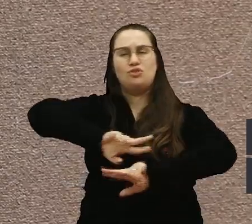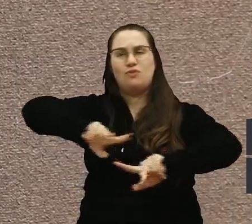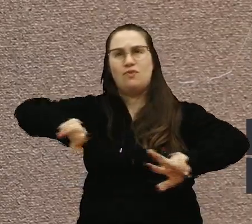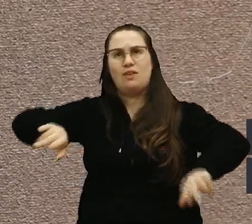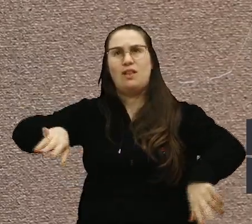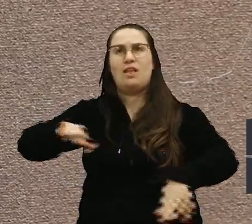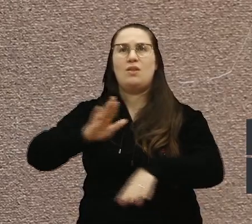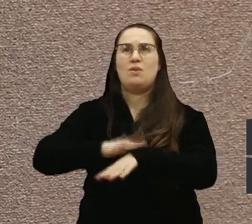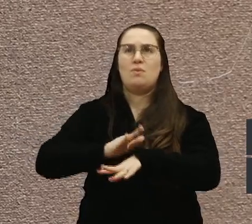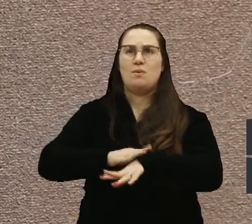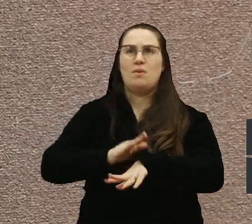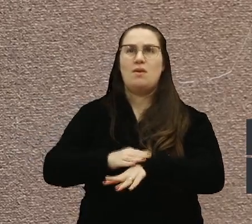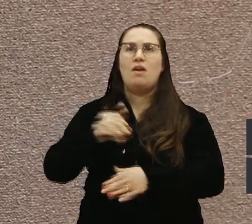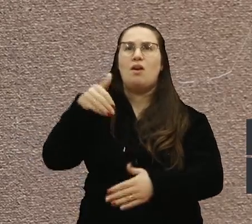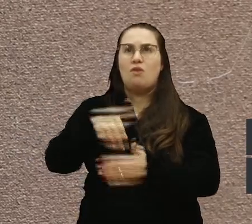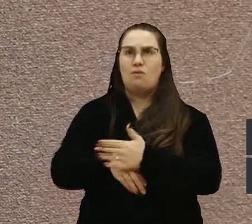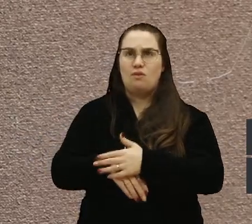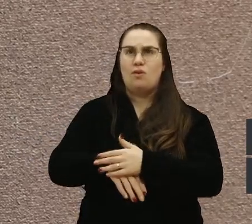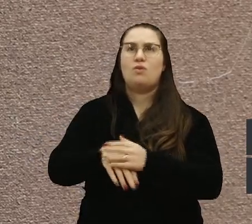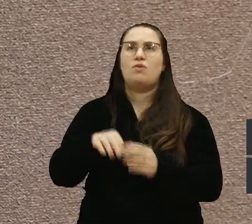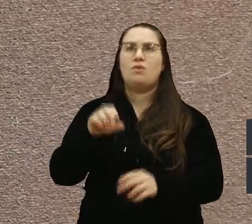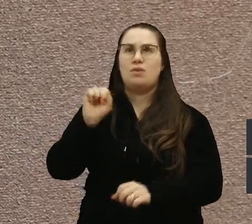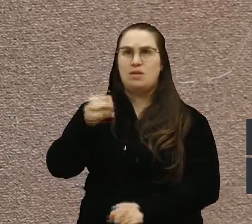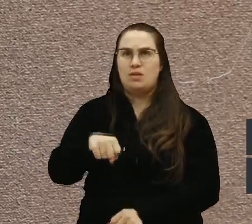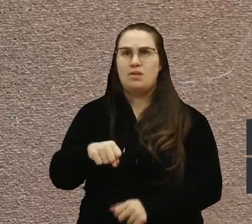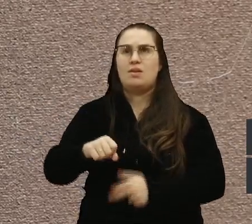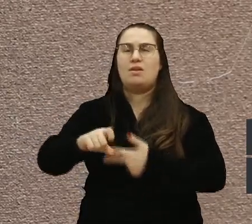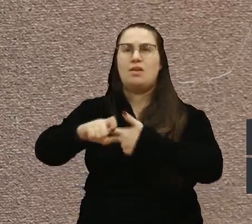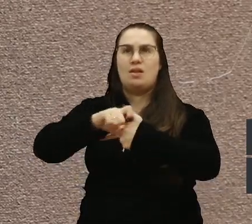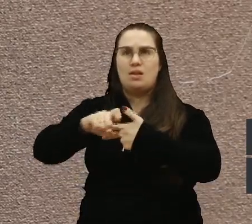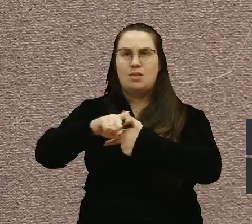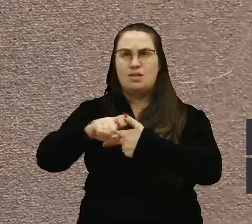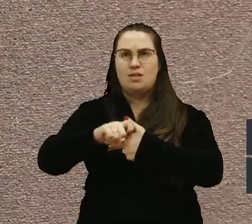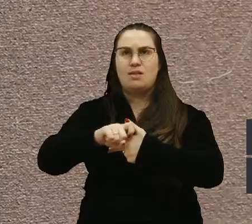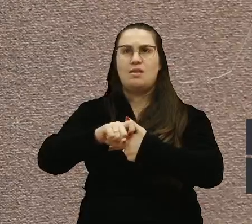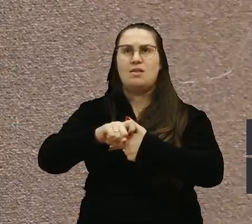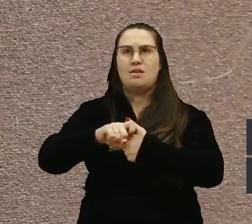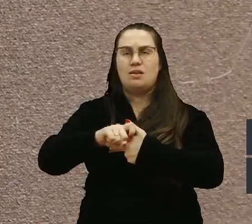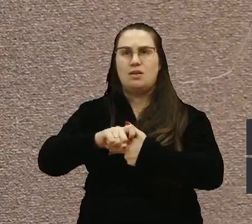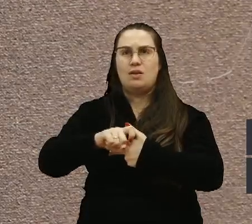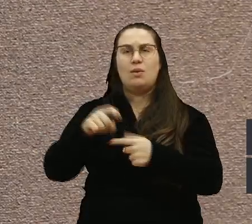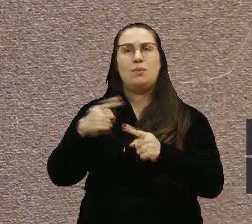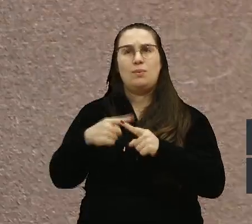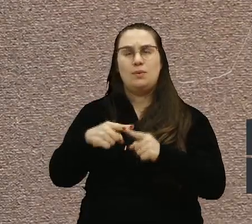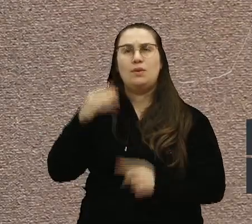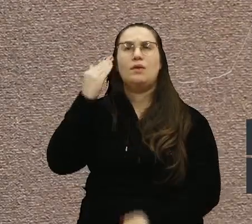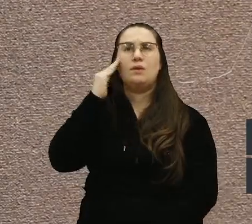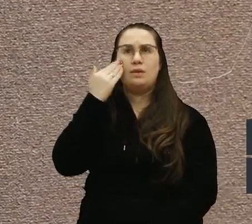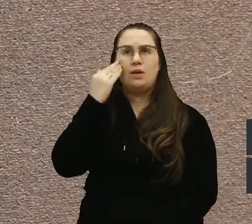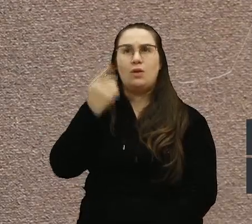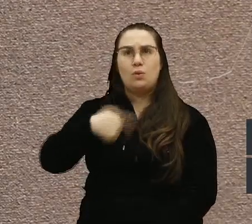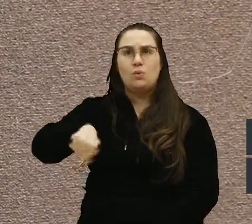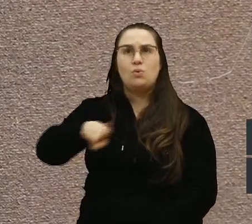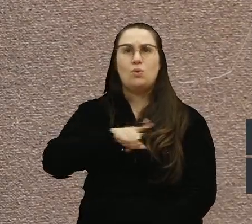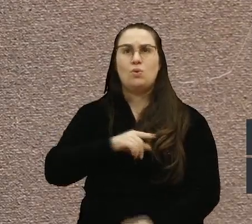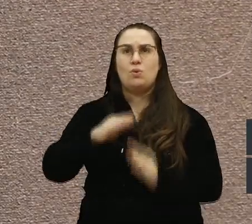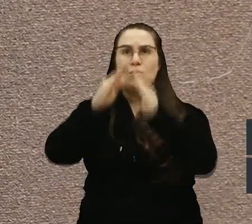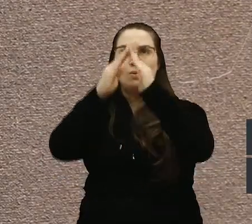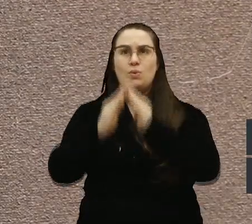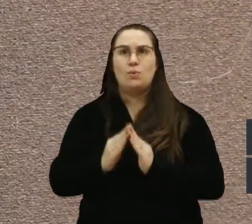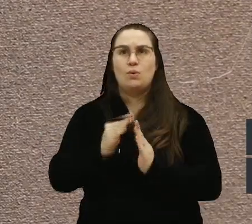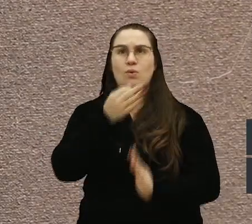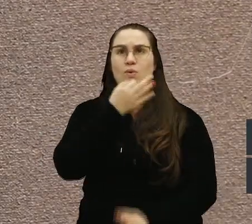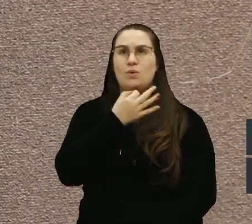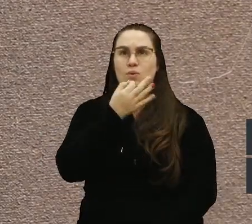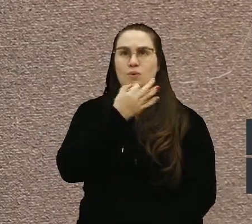momentos aqui, eu voto favorável ao executivo, porque eu entendo que nós somos moradores de Caxias do